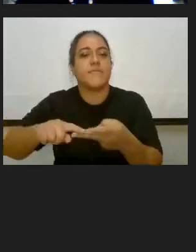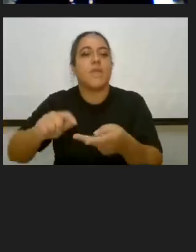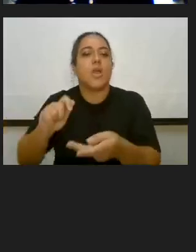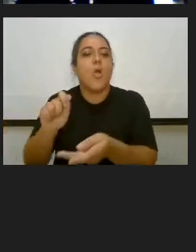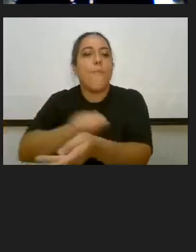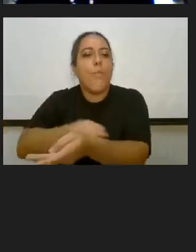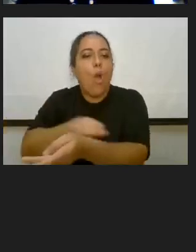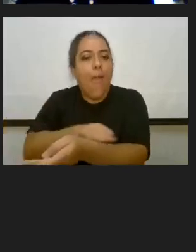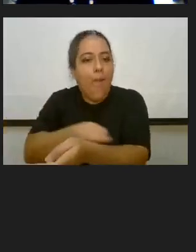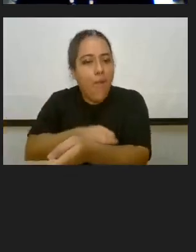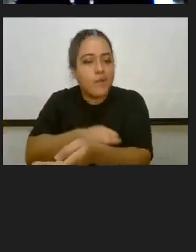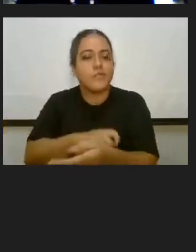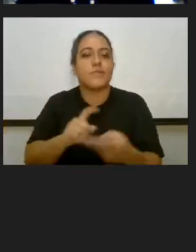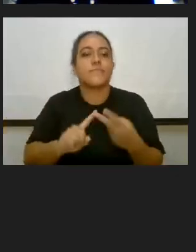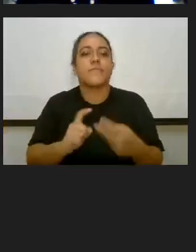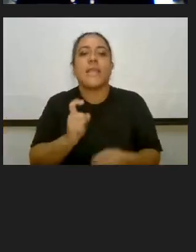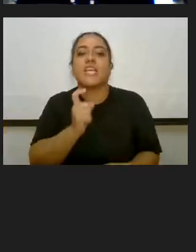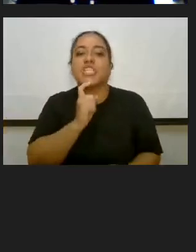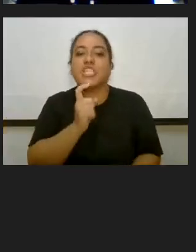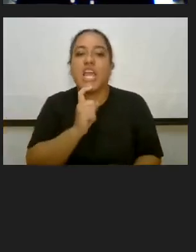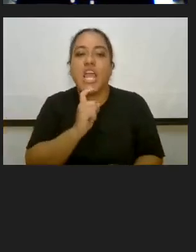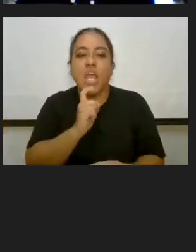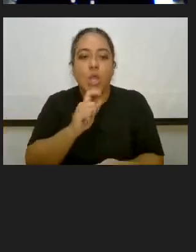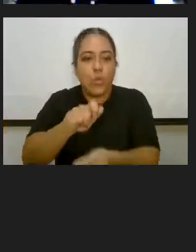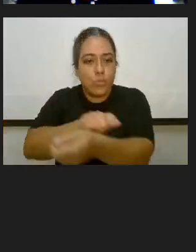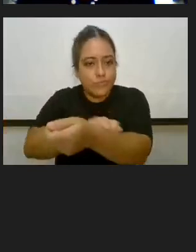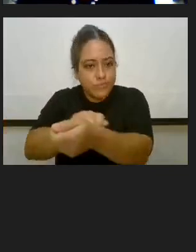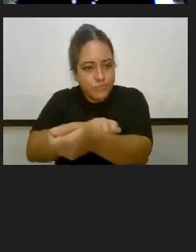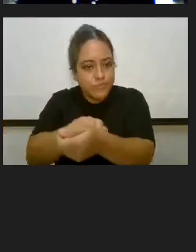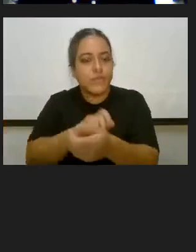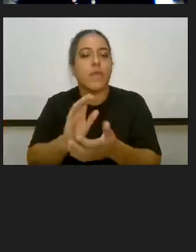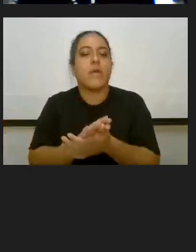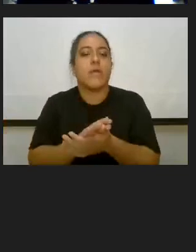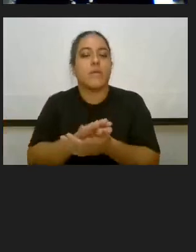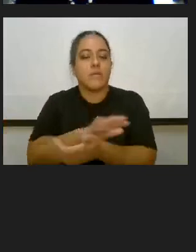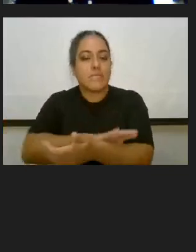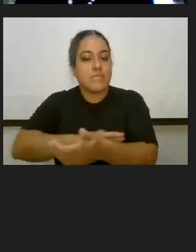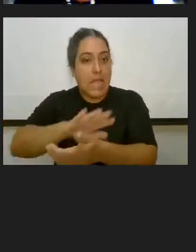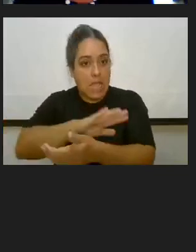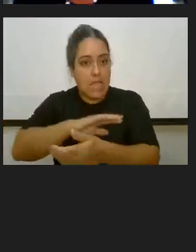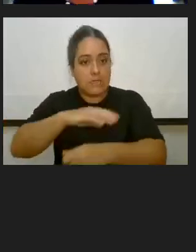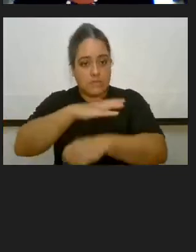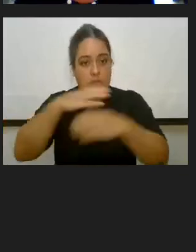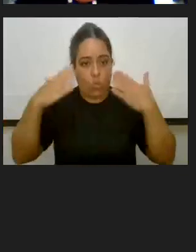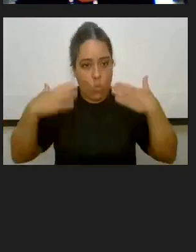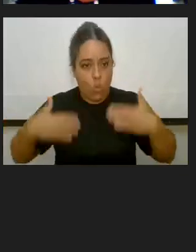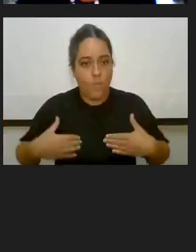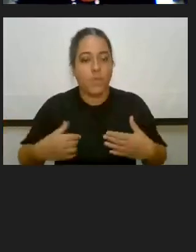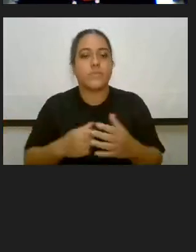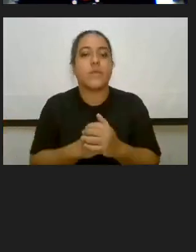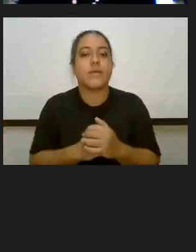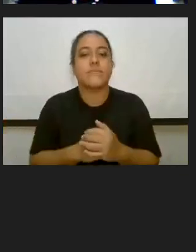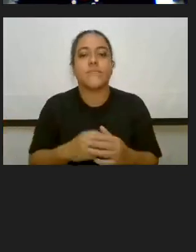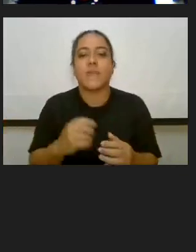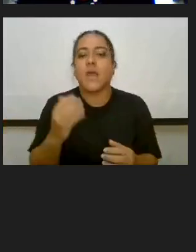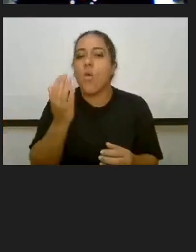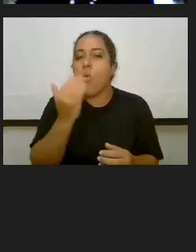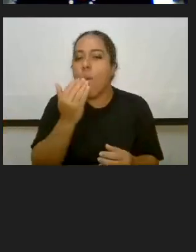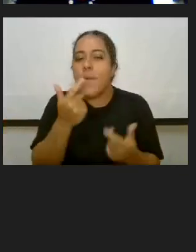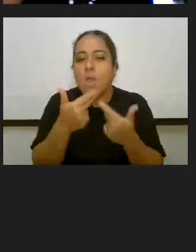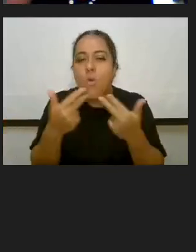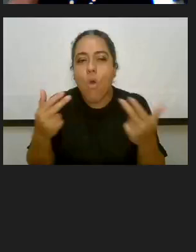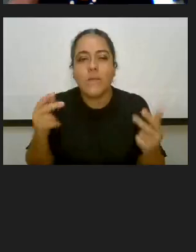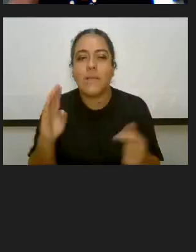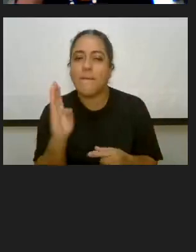de gelo ou esfregar levemente nas áreas antes de ferir, morder gengibre, pimenta, outras